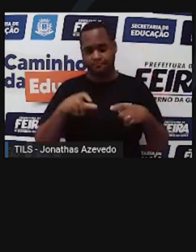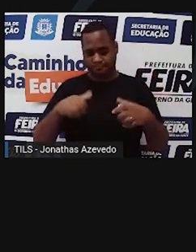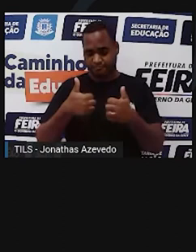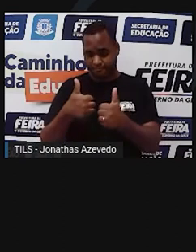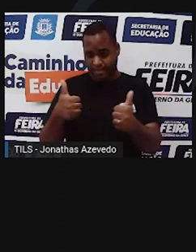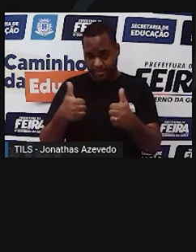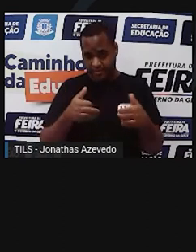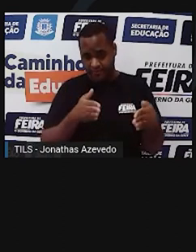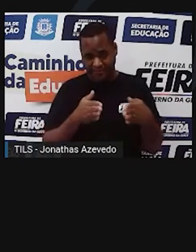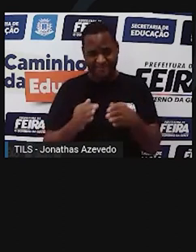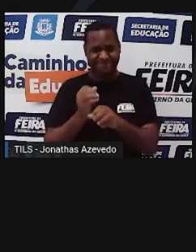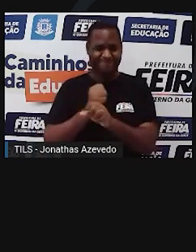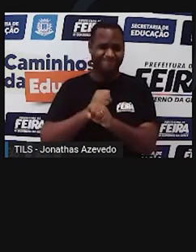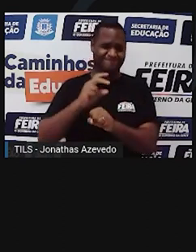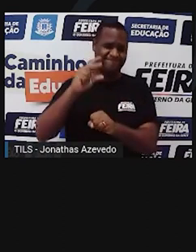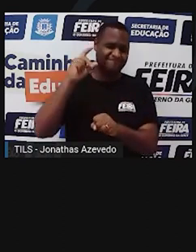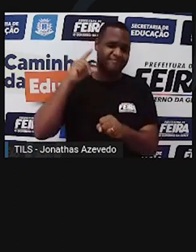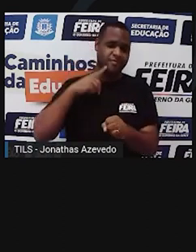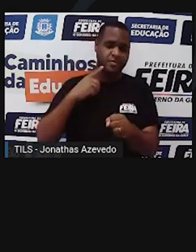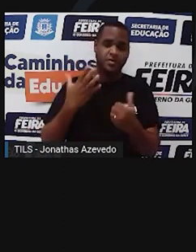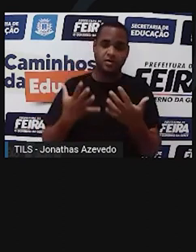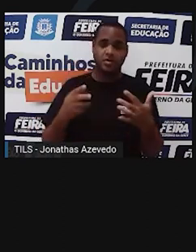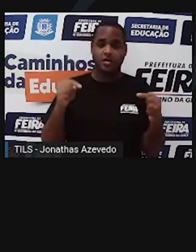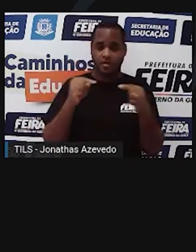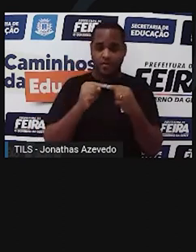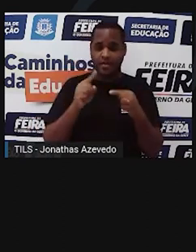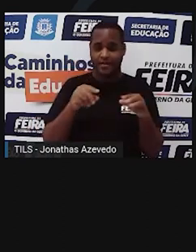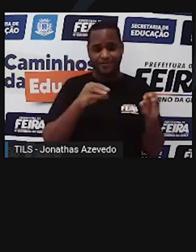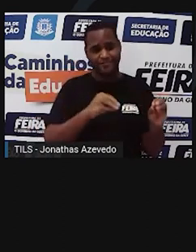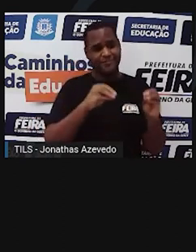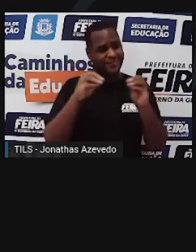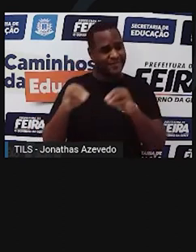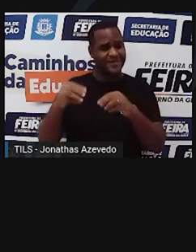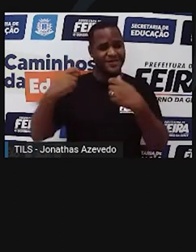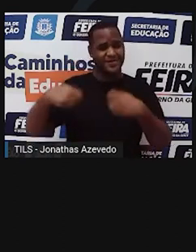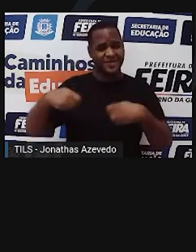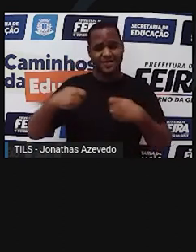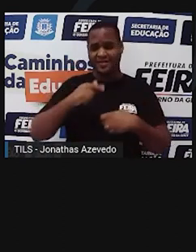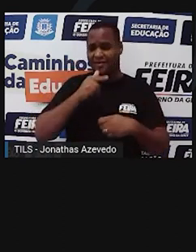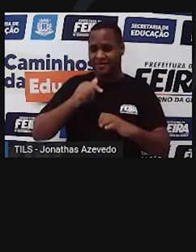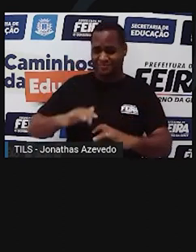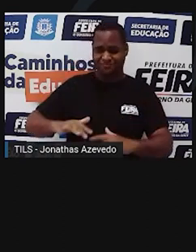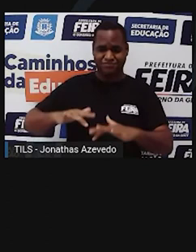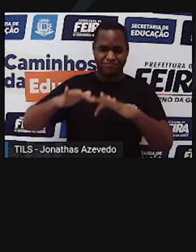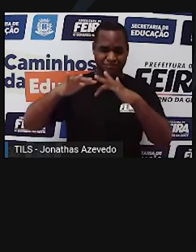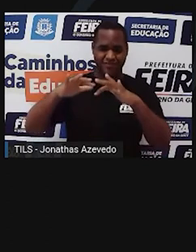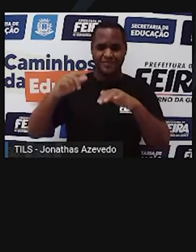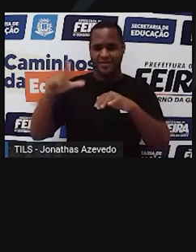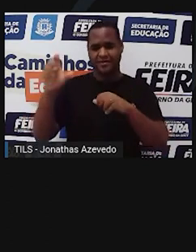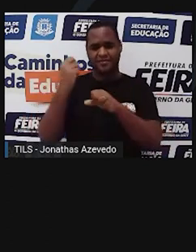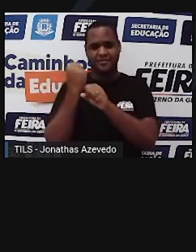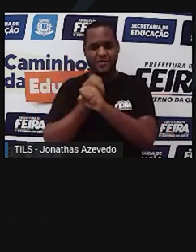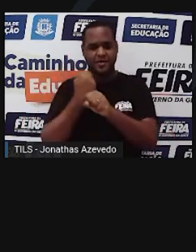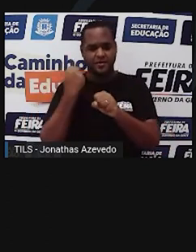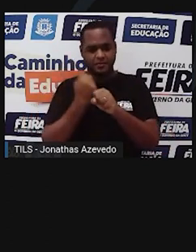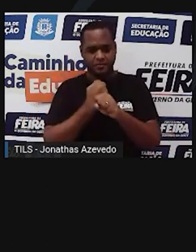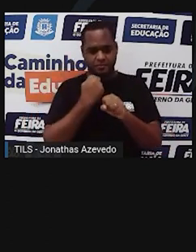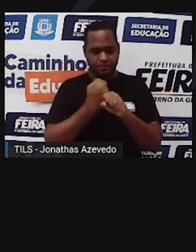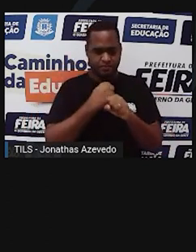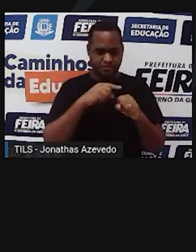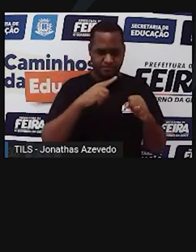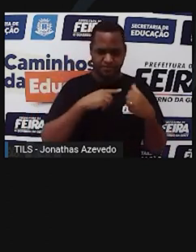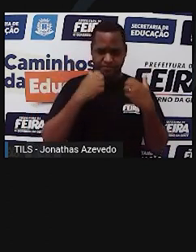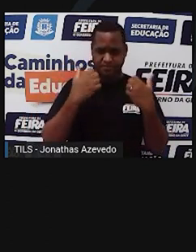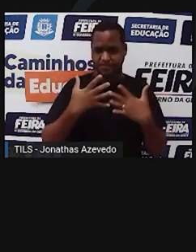há muitos anos, elas são obrigadas a se mudarem por causa do alagamento para a construção dos lagos artificiais.